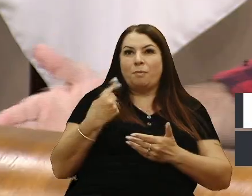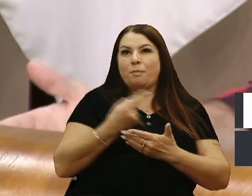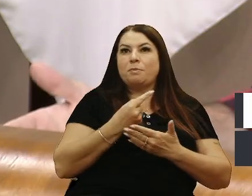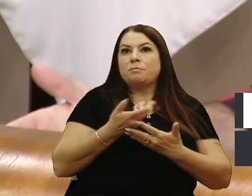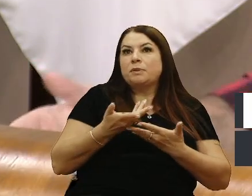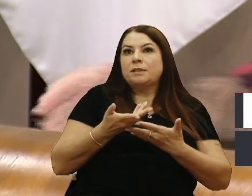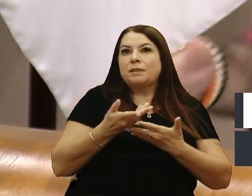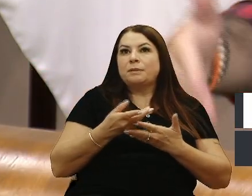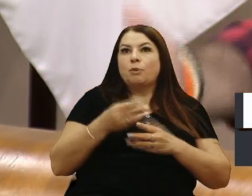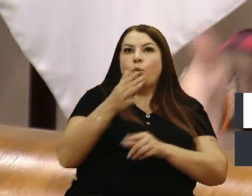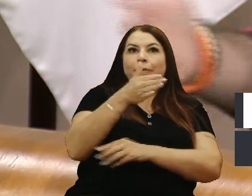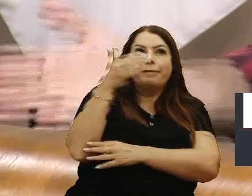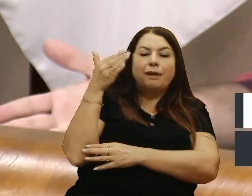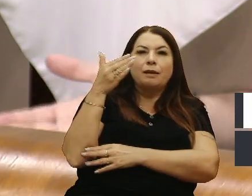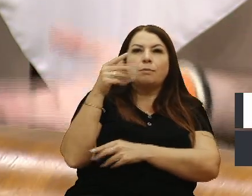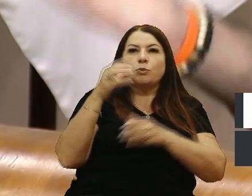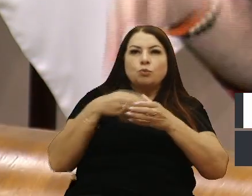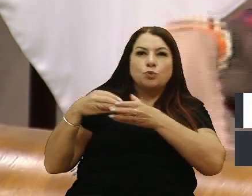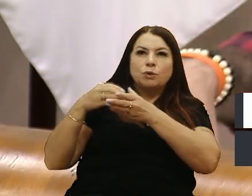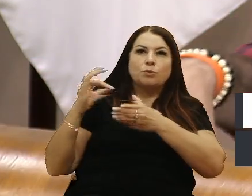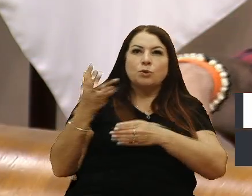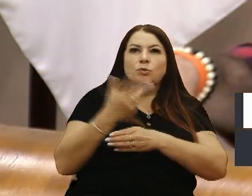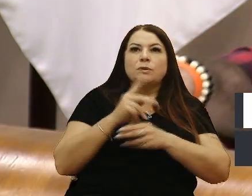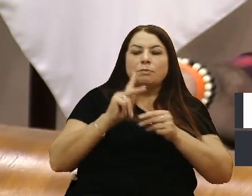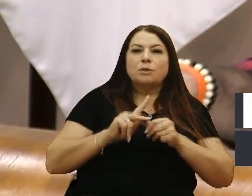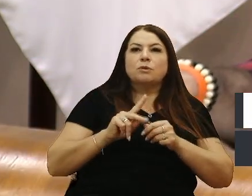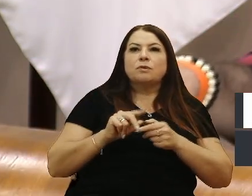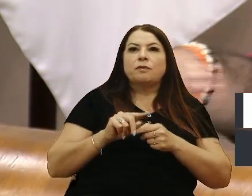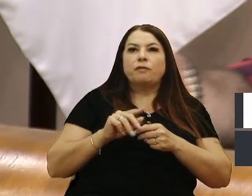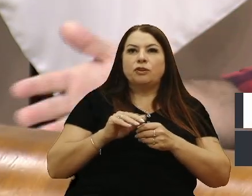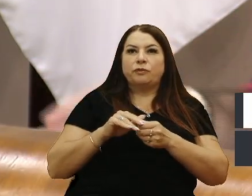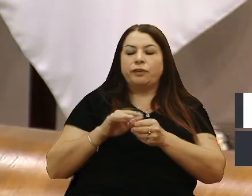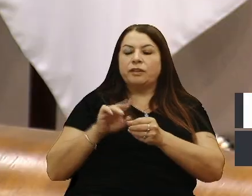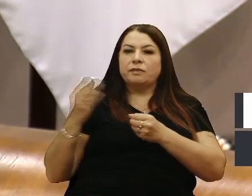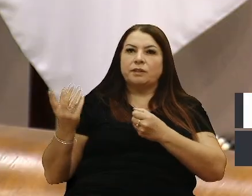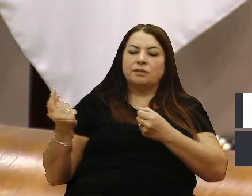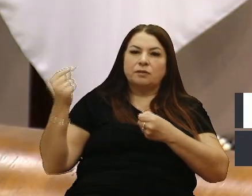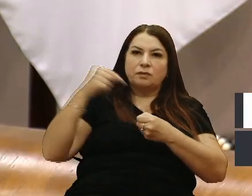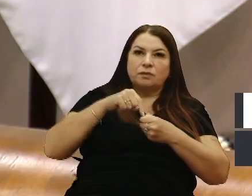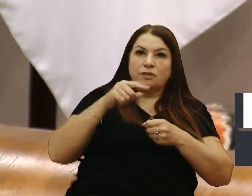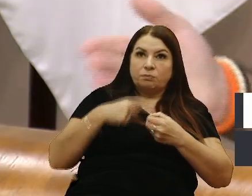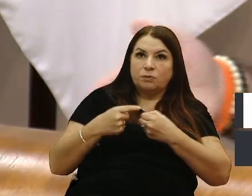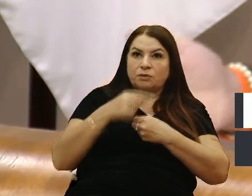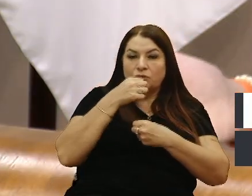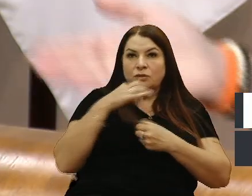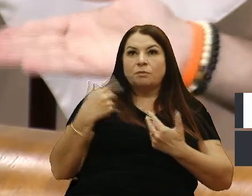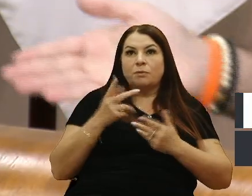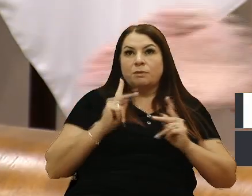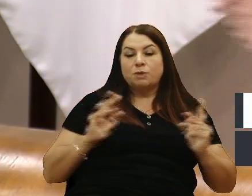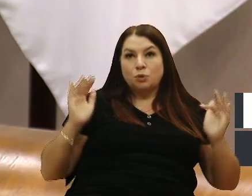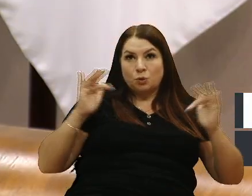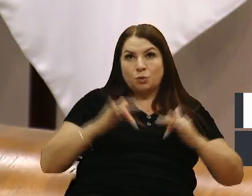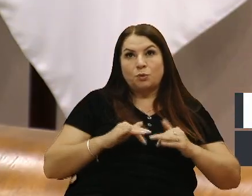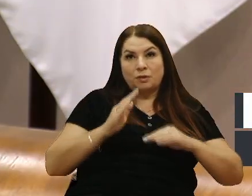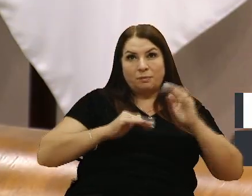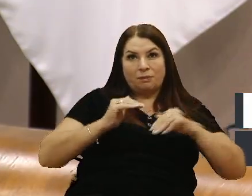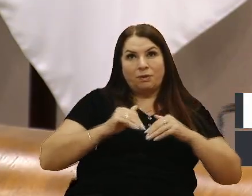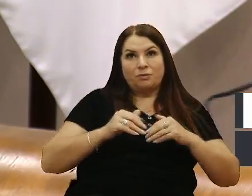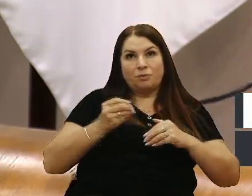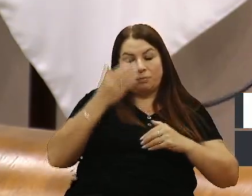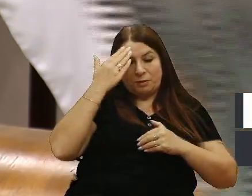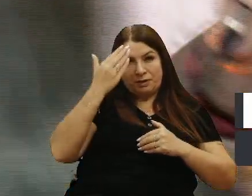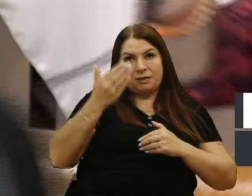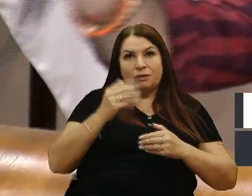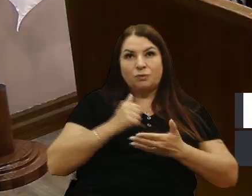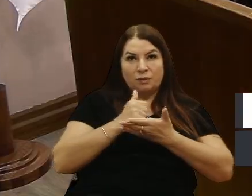daqui a pouco a hotelaria local, para o turismo, para tudo, né? Vem pessoal de fora, isso é uma das maneiras de trazer pessoas, né? Então, na prática, muito obrigado. Conta